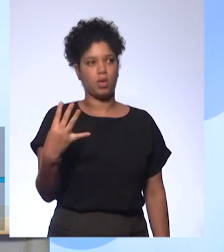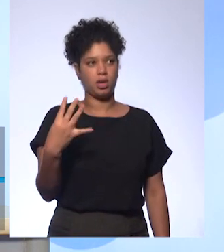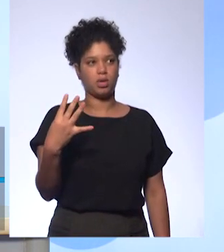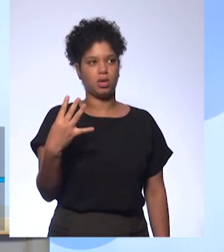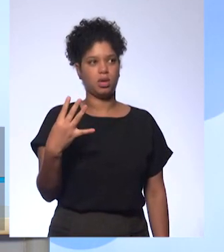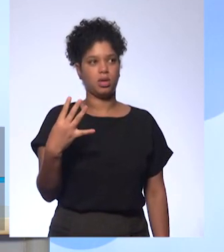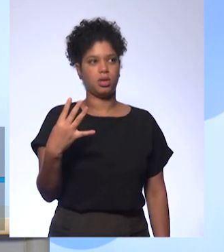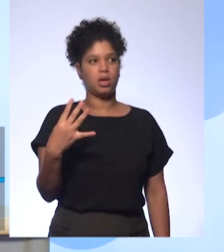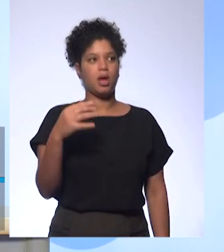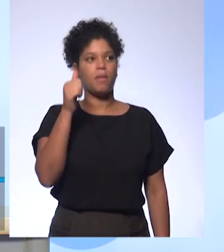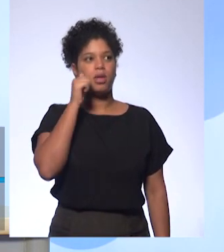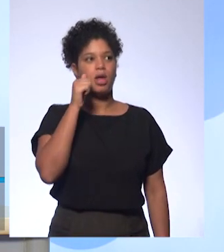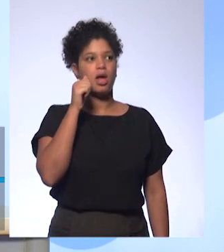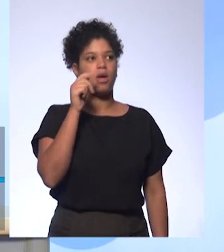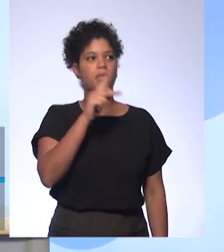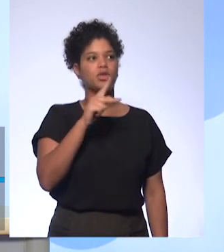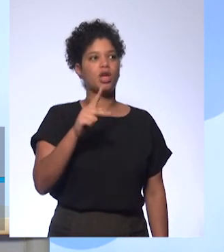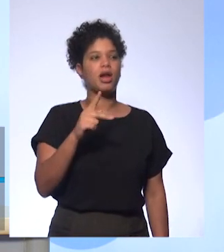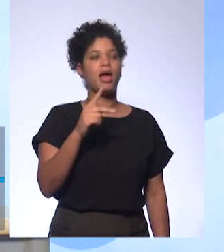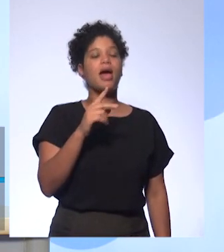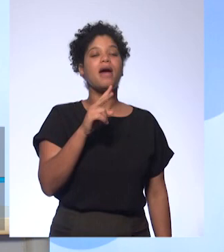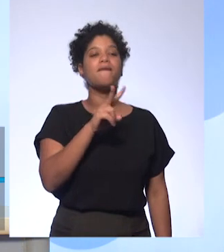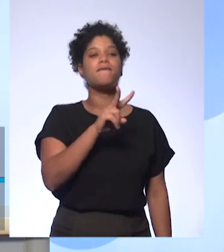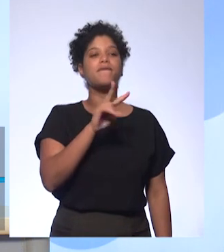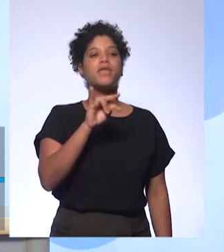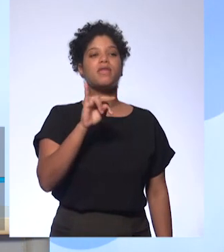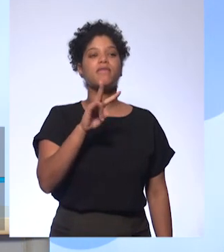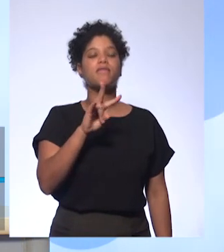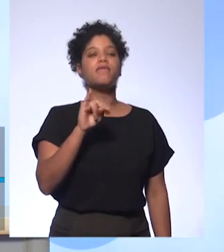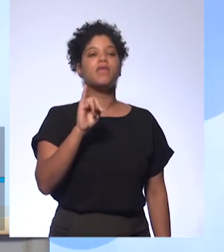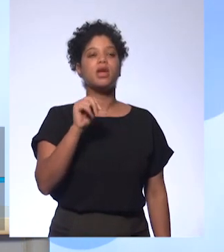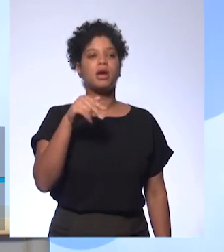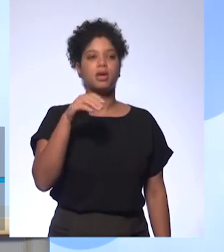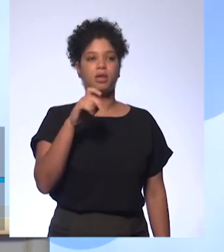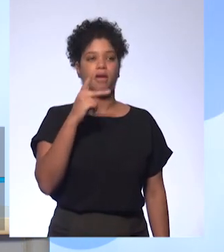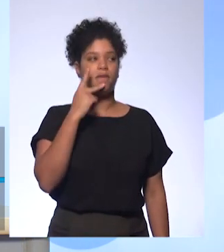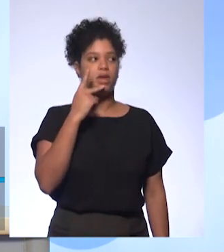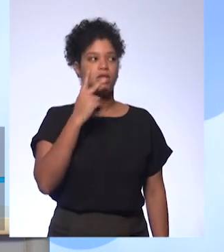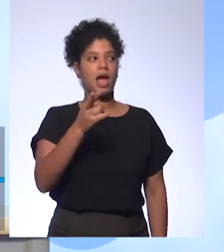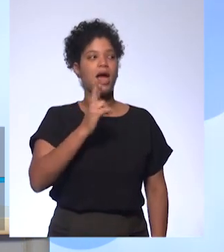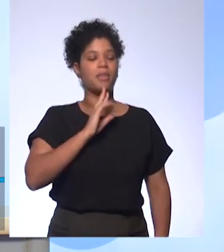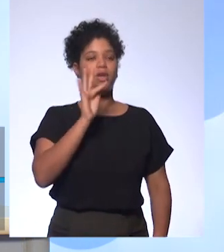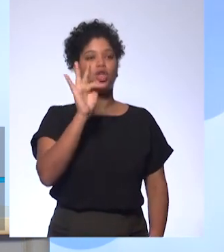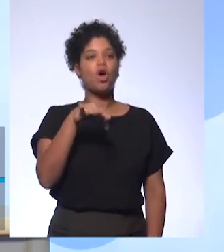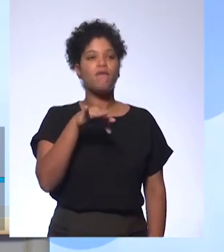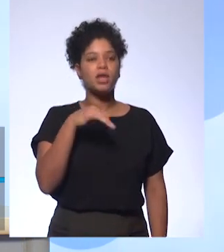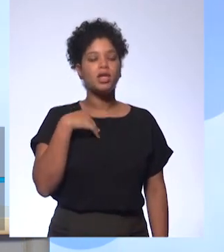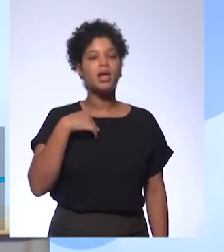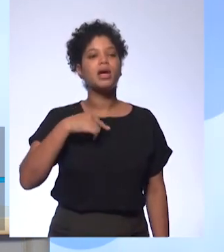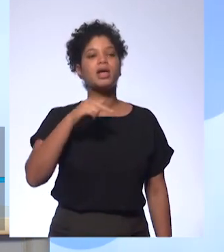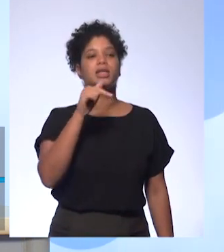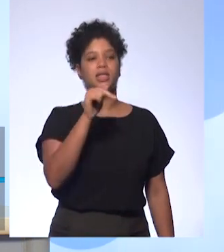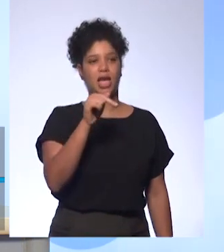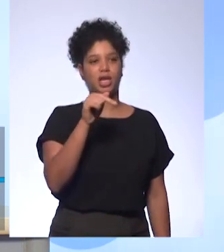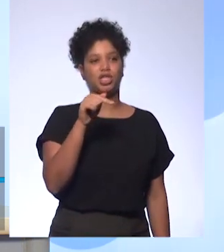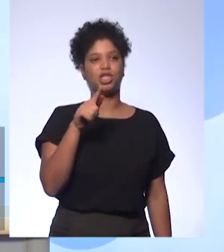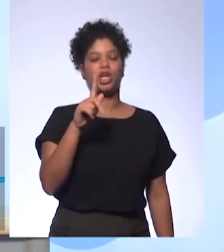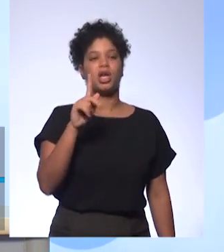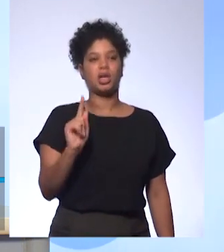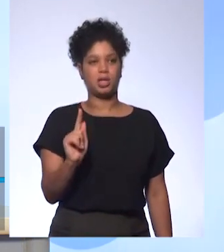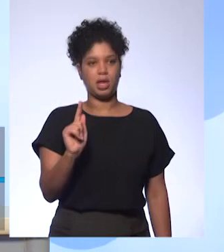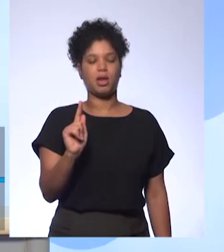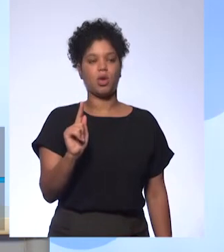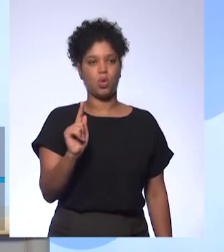a professora Viviane, ela transmitiu aqui a resposta de um aluno, falando que a resposta final lá embaixo é 7 quilos, como está perguntando,